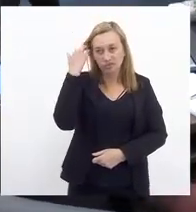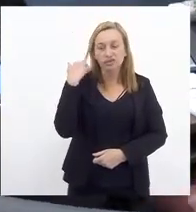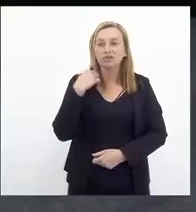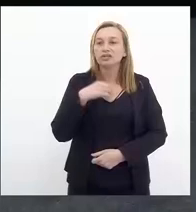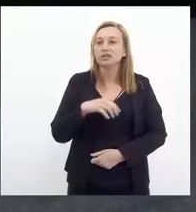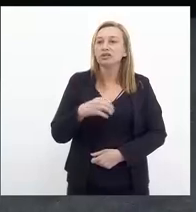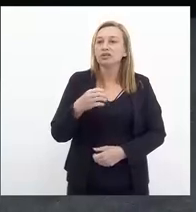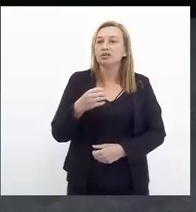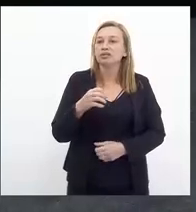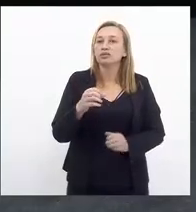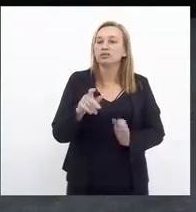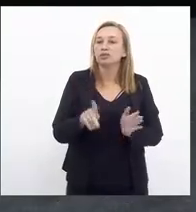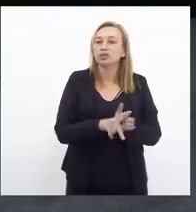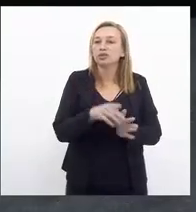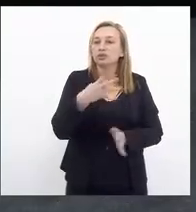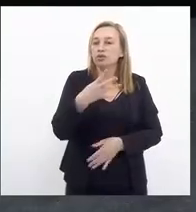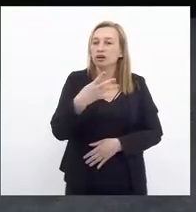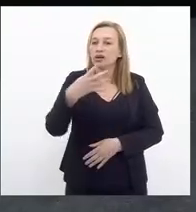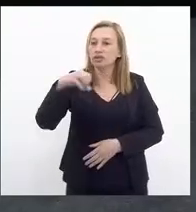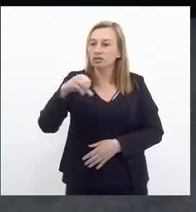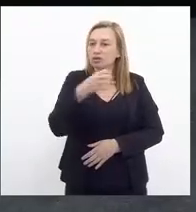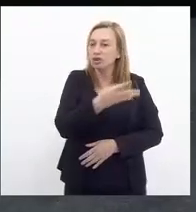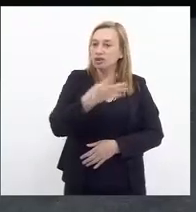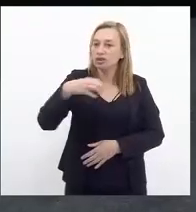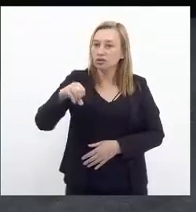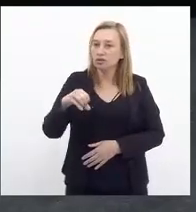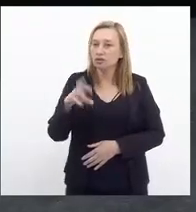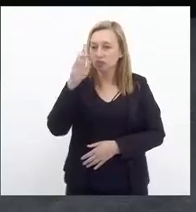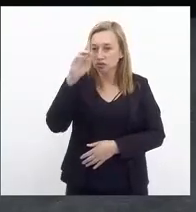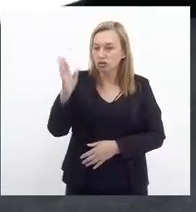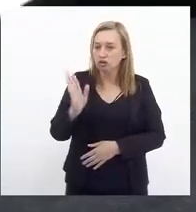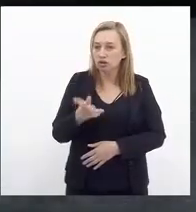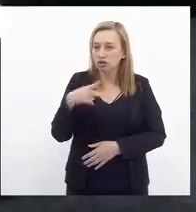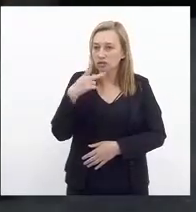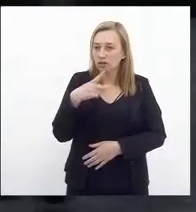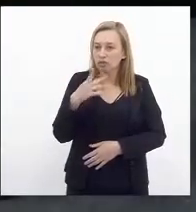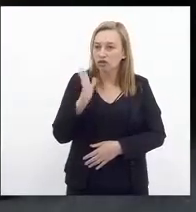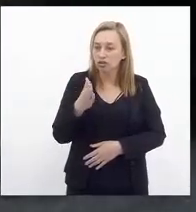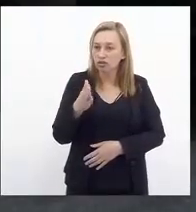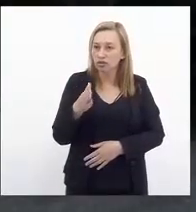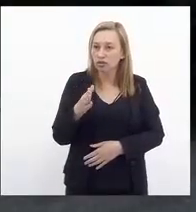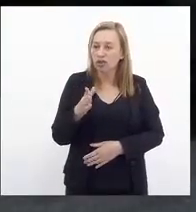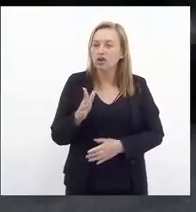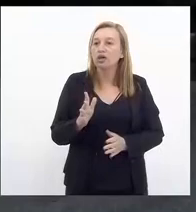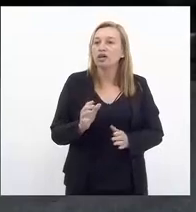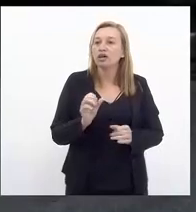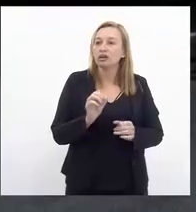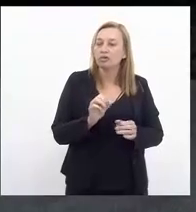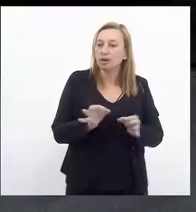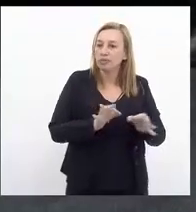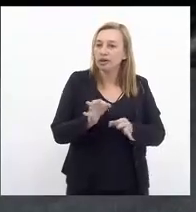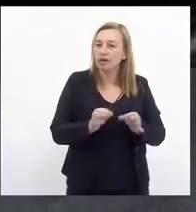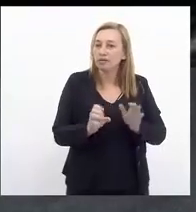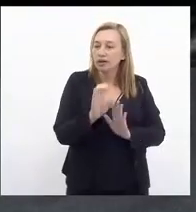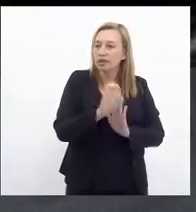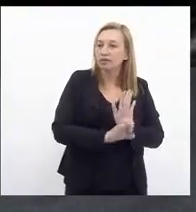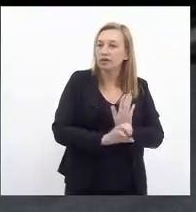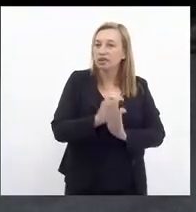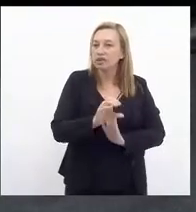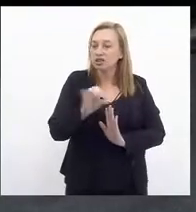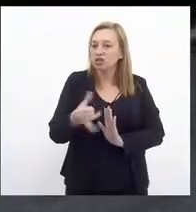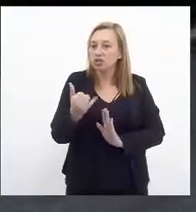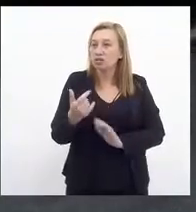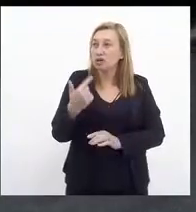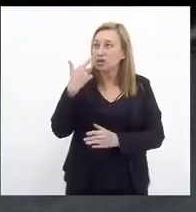do projeto 4949 e o senhor já me disse que o requisito legal já foi suprido pela Emenda da ccj Mas eu ainda vejo